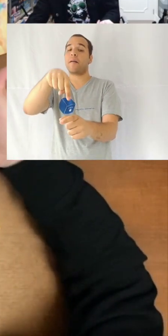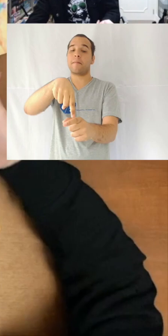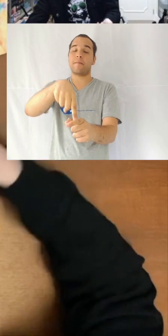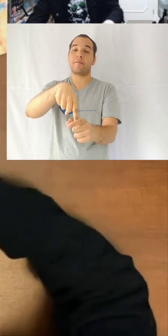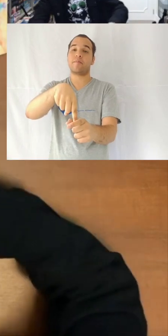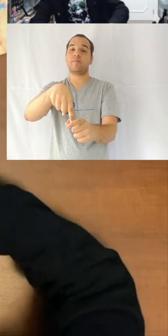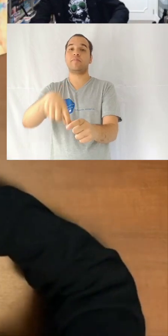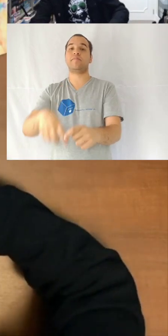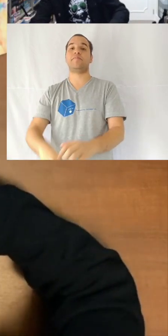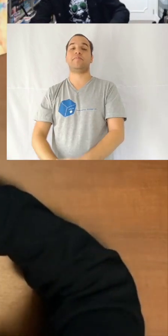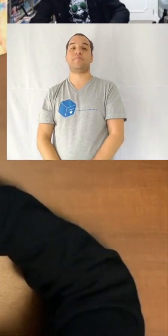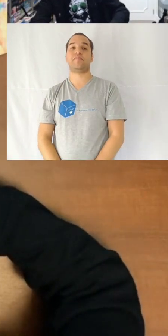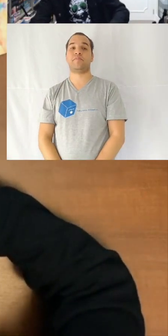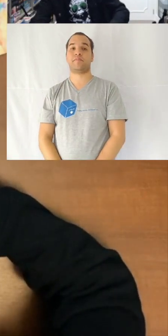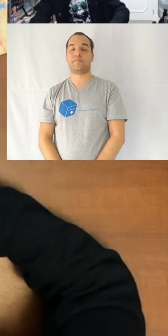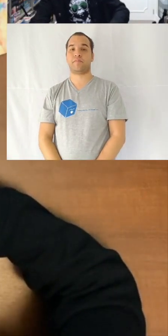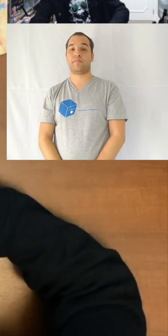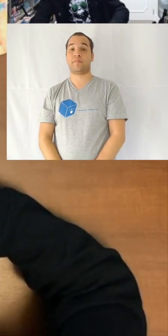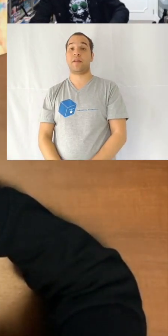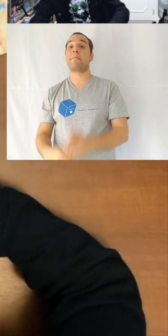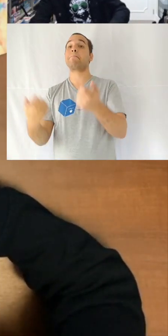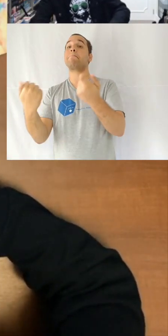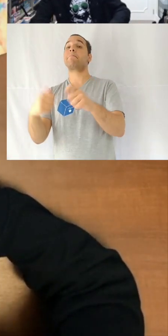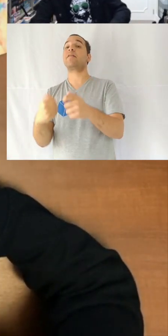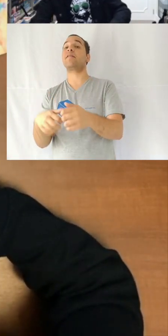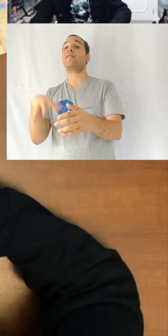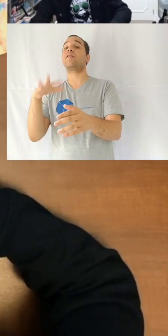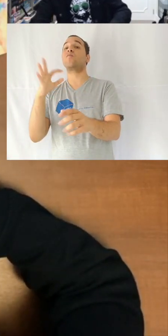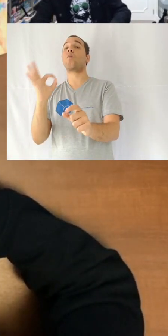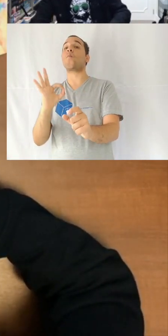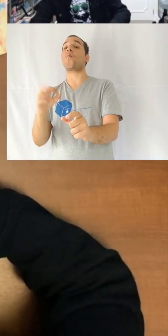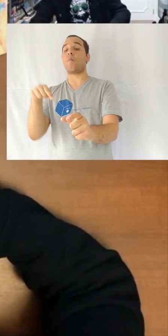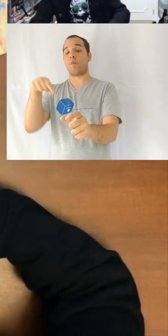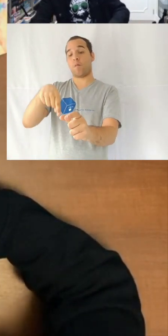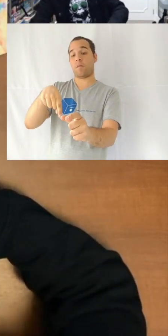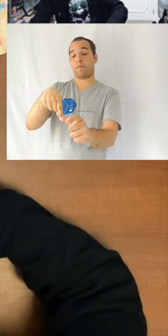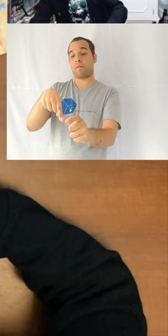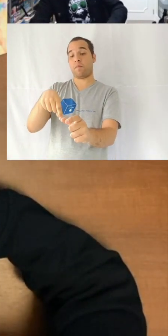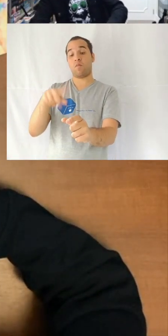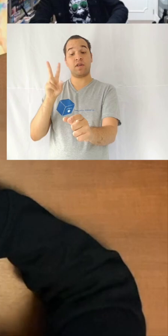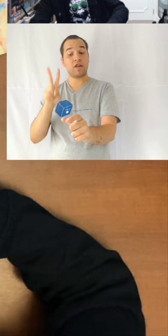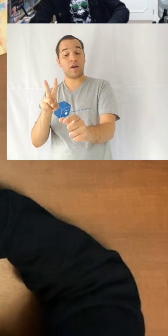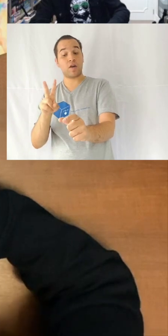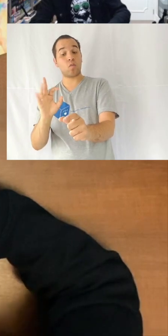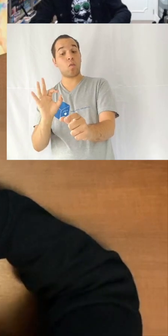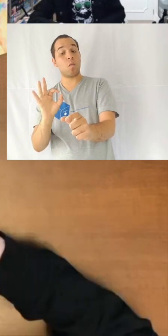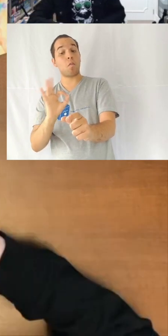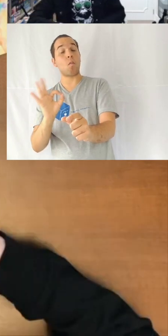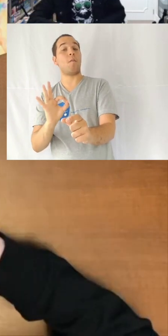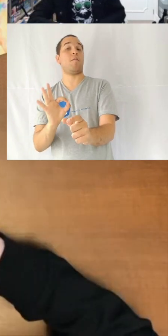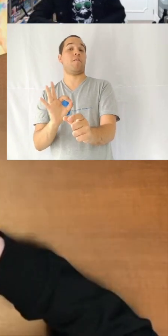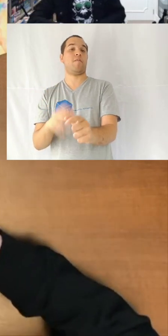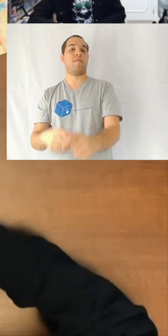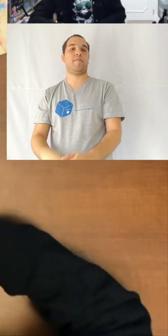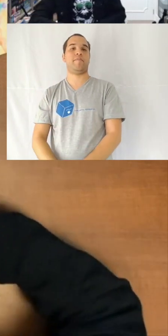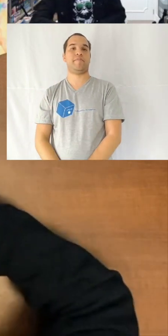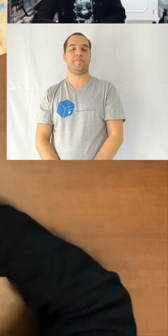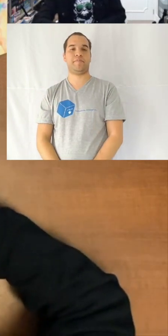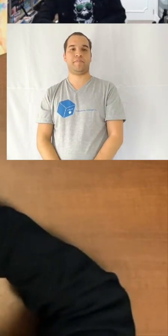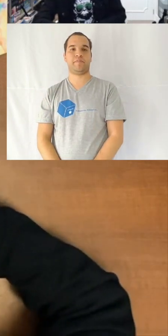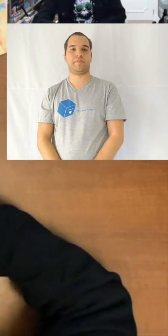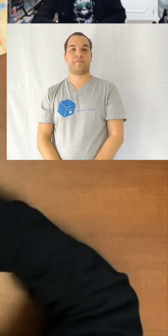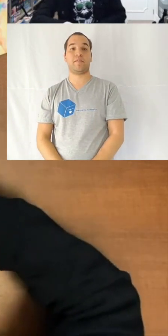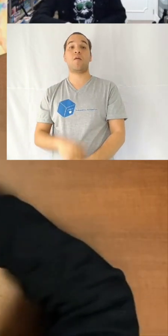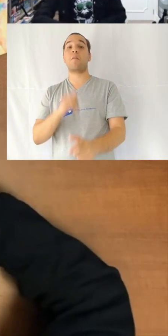eu posso comprar a carta do meio, e essa é a única opção que você tem para comprar a carta do meio. Se o local onde